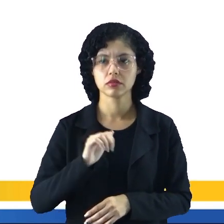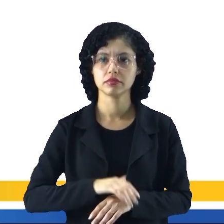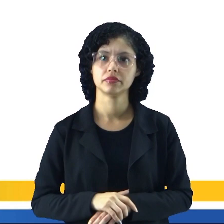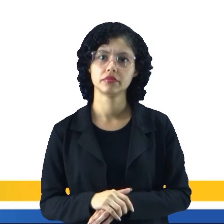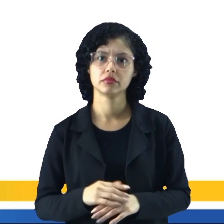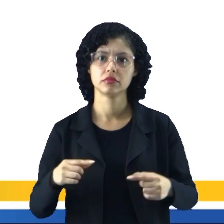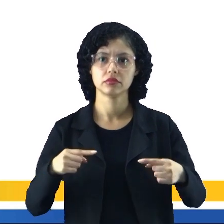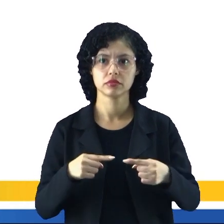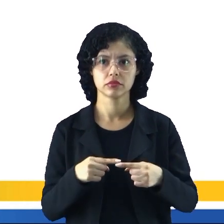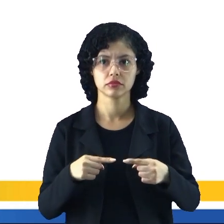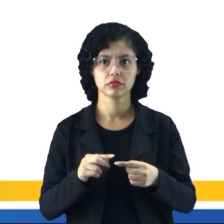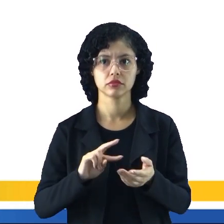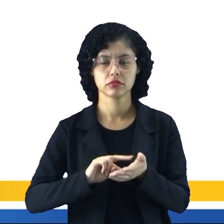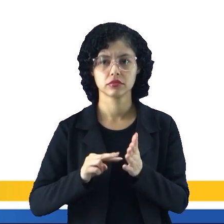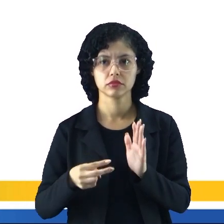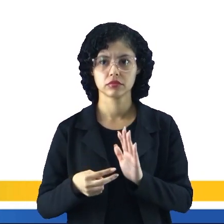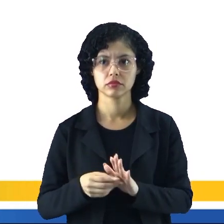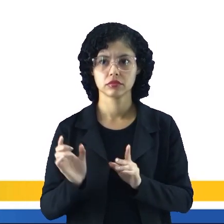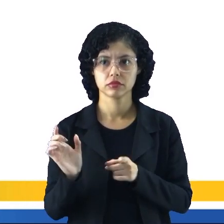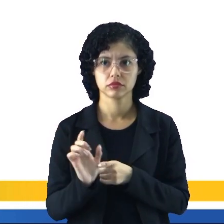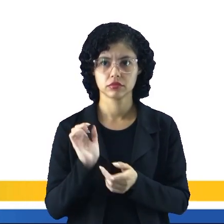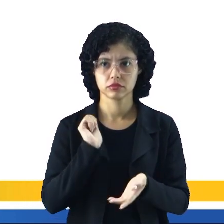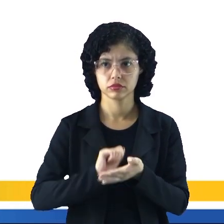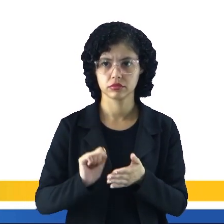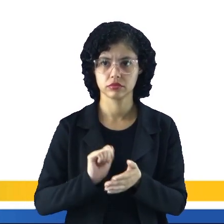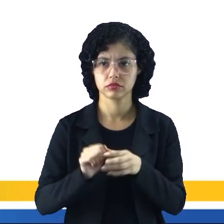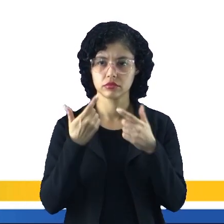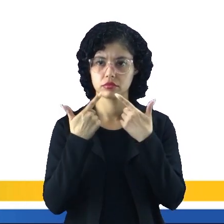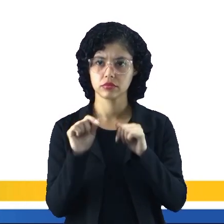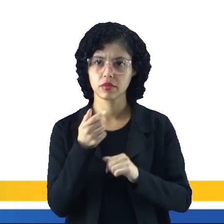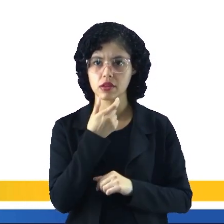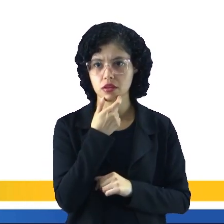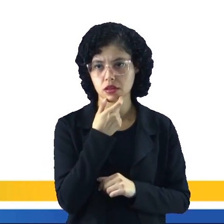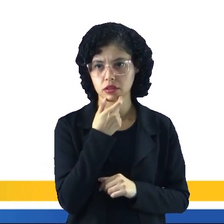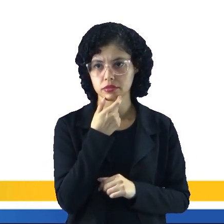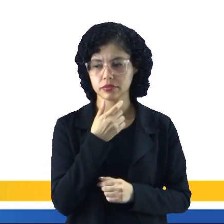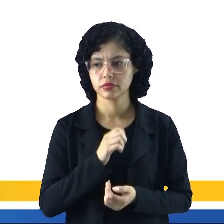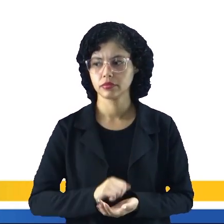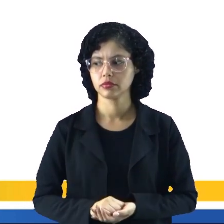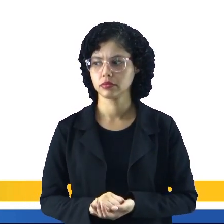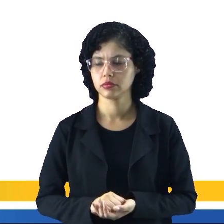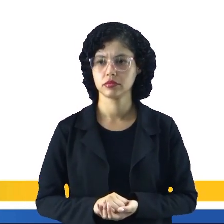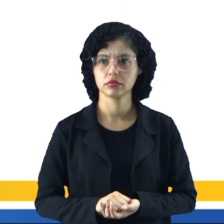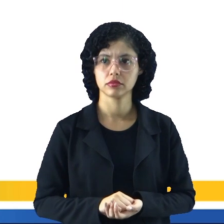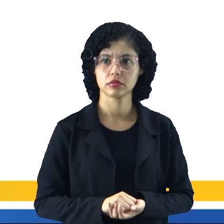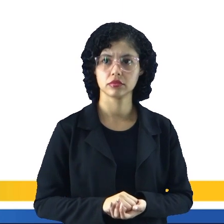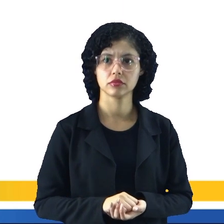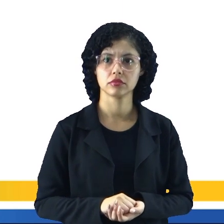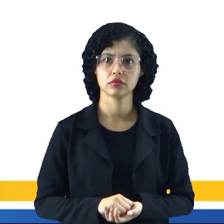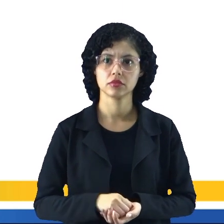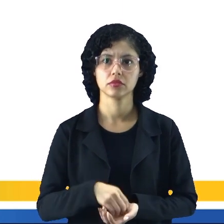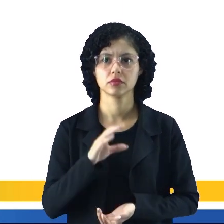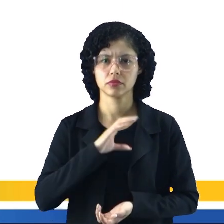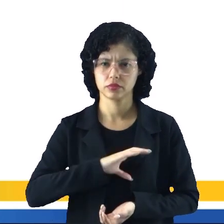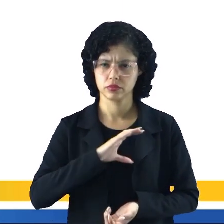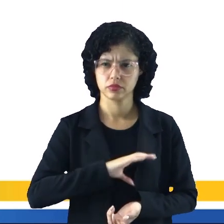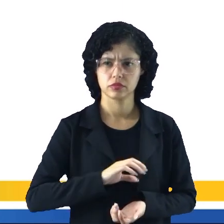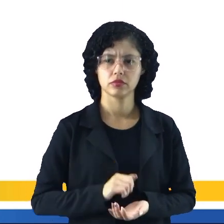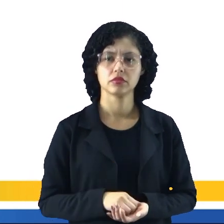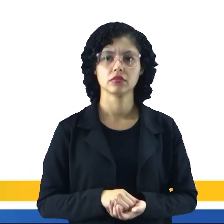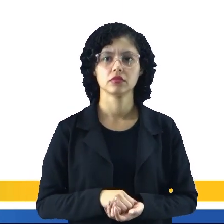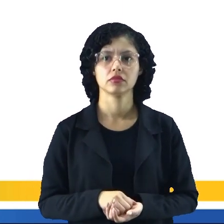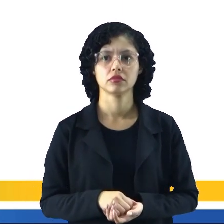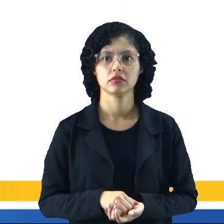combinação do significado de palavras escritas em línguas em línguas inglesas e Portuguesa